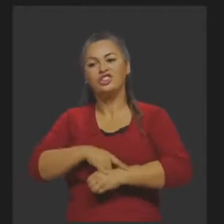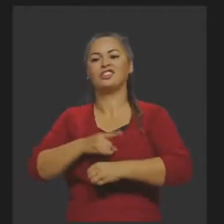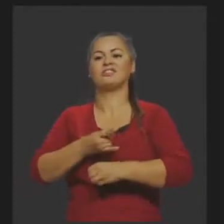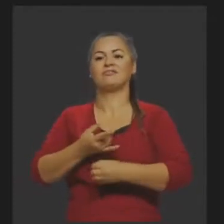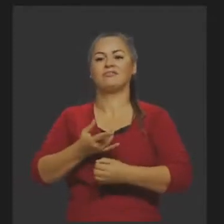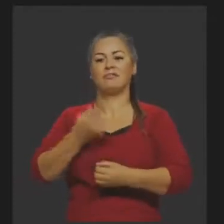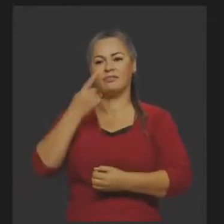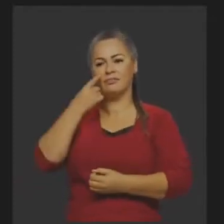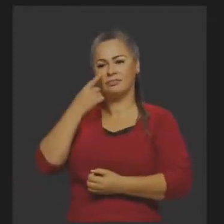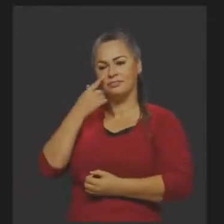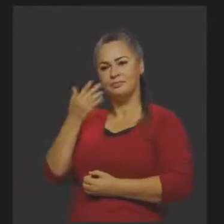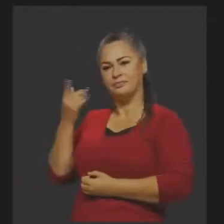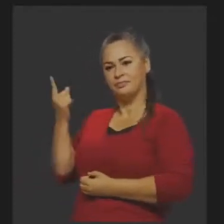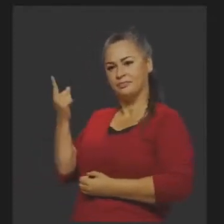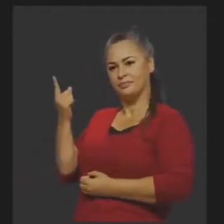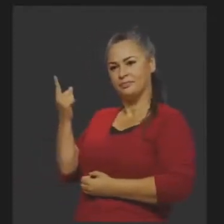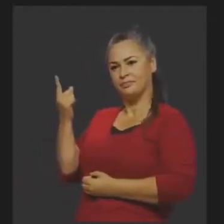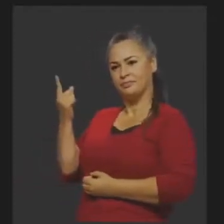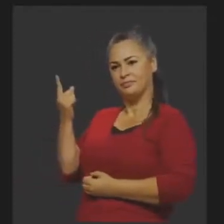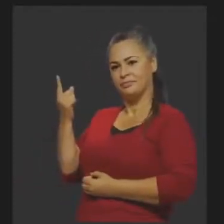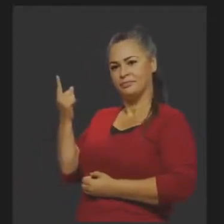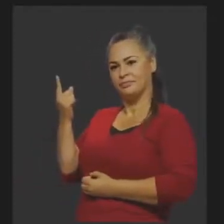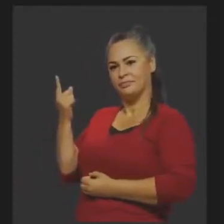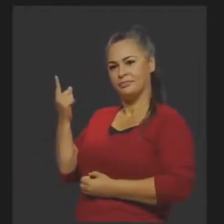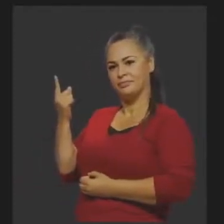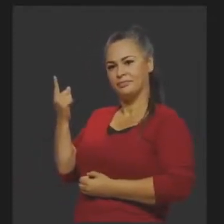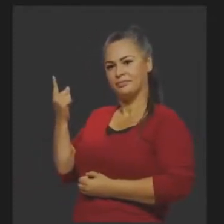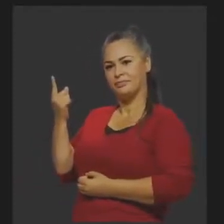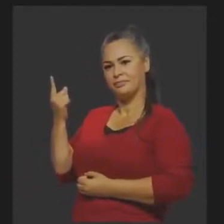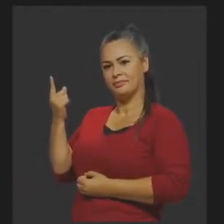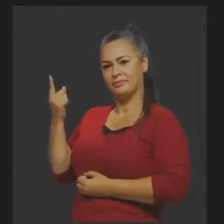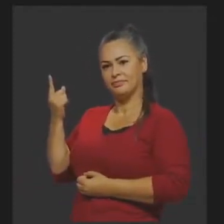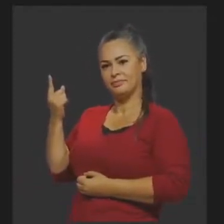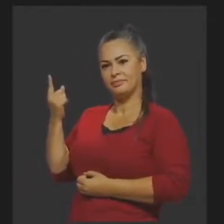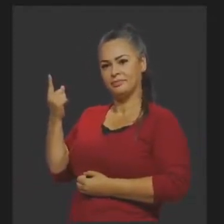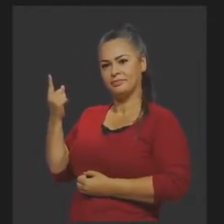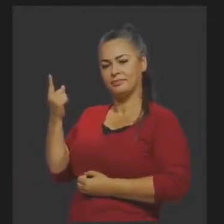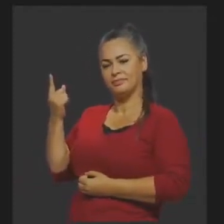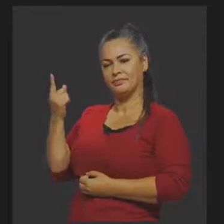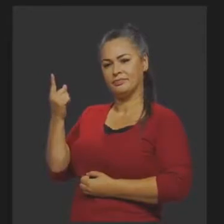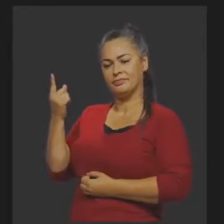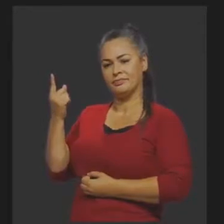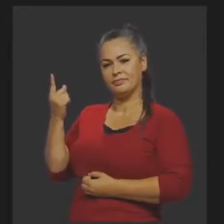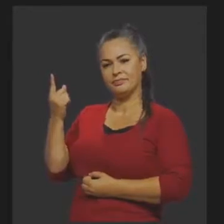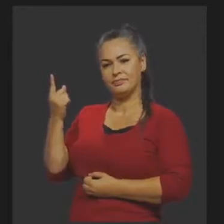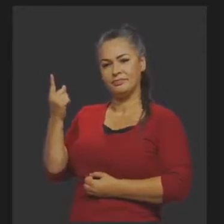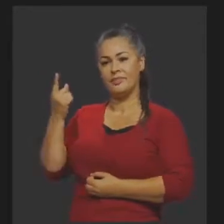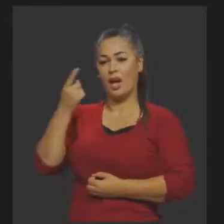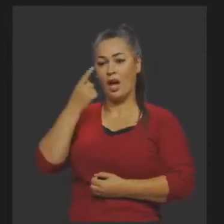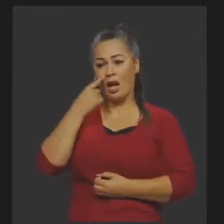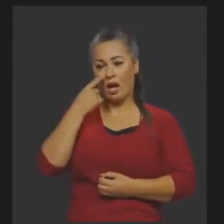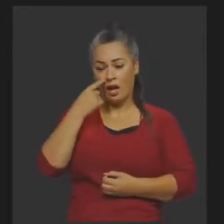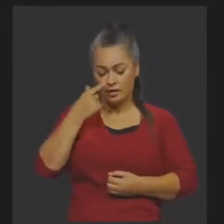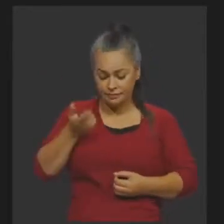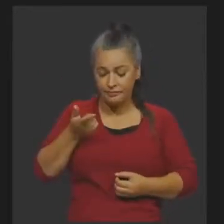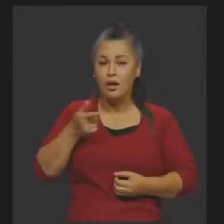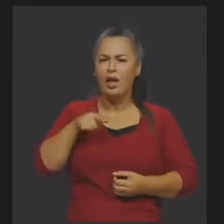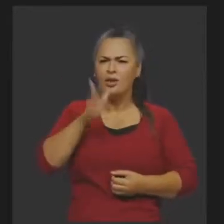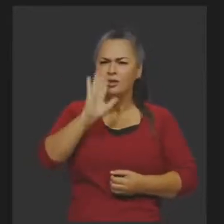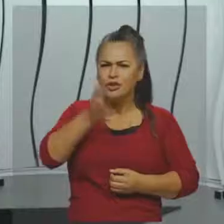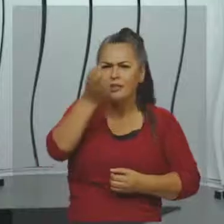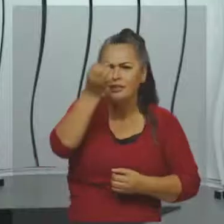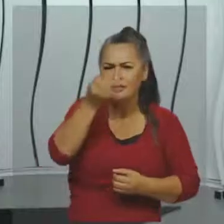estão localizados o glomérulo renal e um longo túbulo. Esse túbulo então é esse tubo que eu te